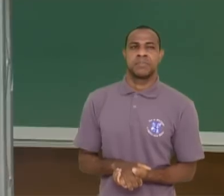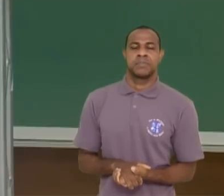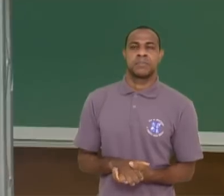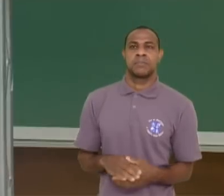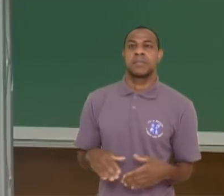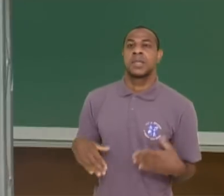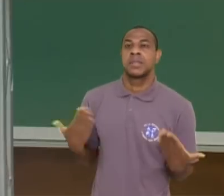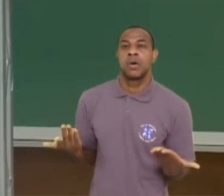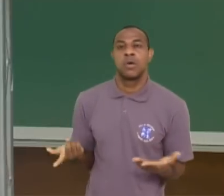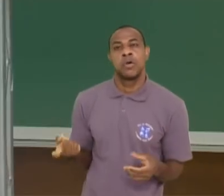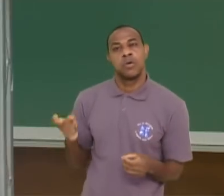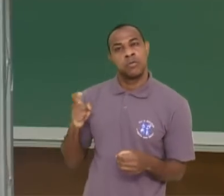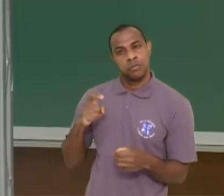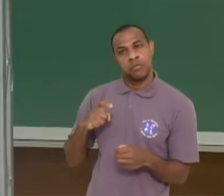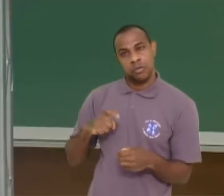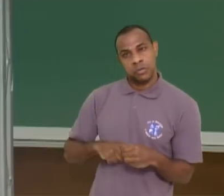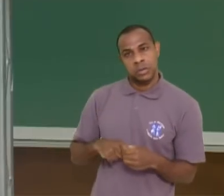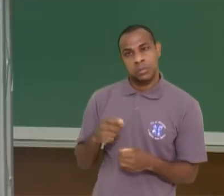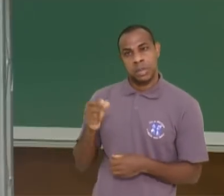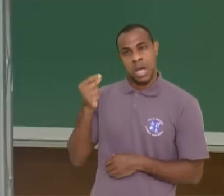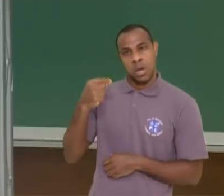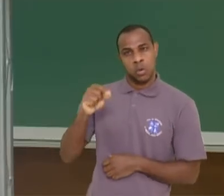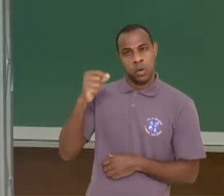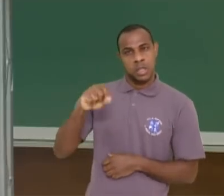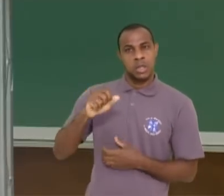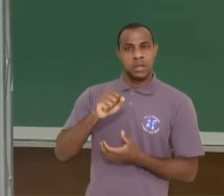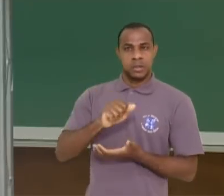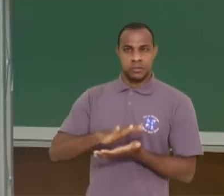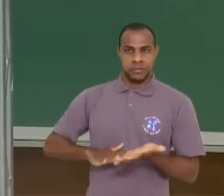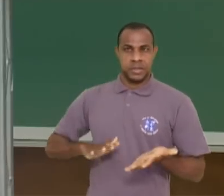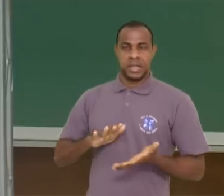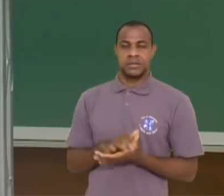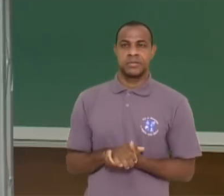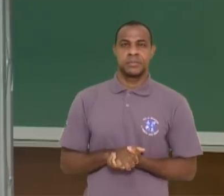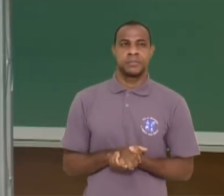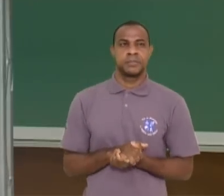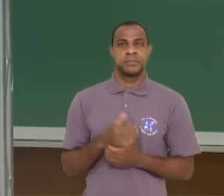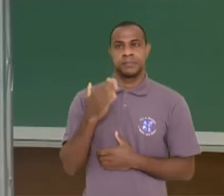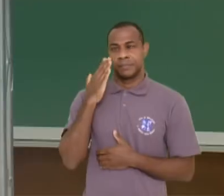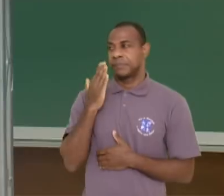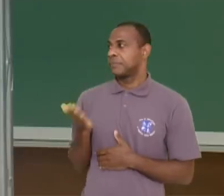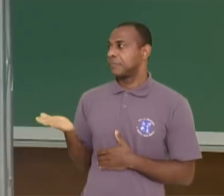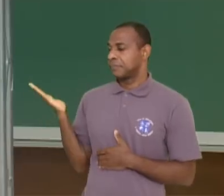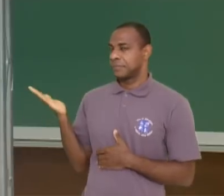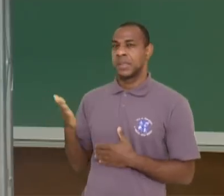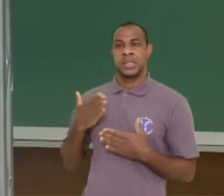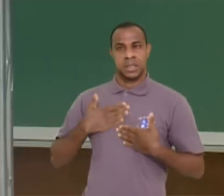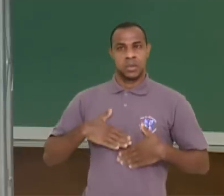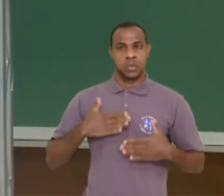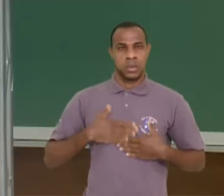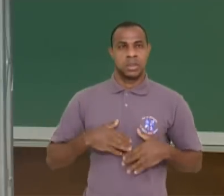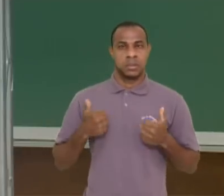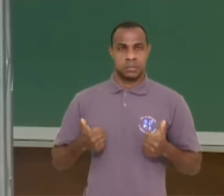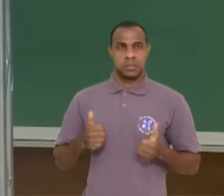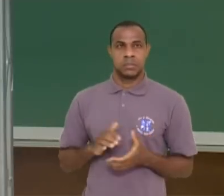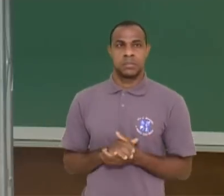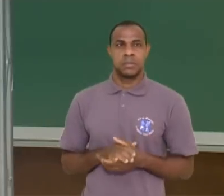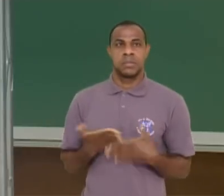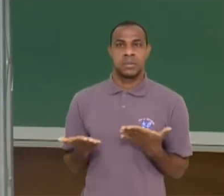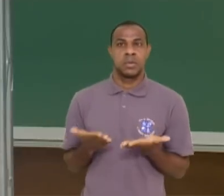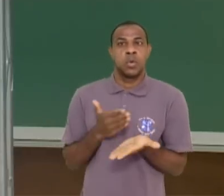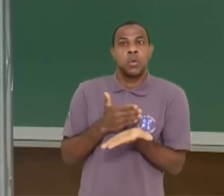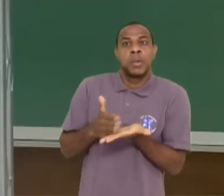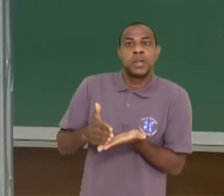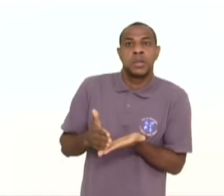E retornamos, pessoal, então, com a correção da atividade que tinha ficado aqui para vocês, que era o quê? Uma atividade bem tranquila, né? Origem da